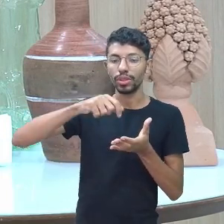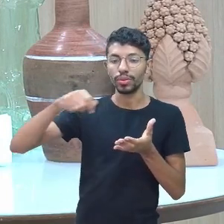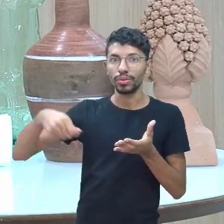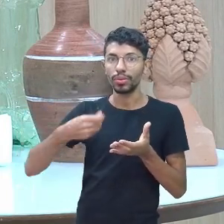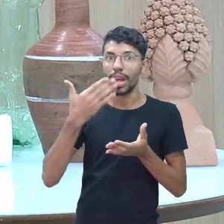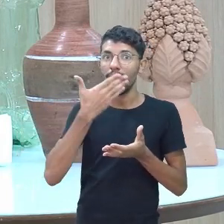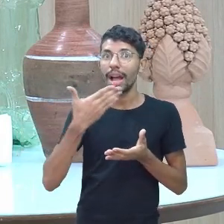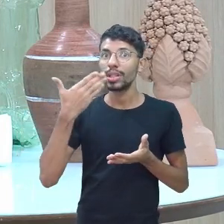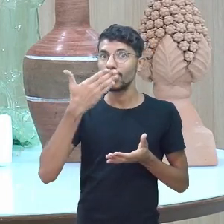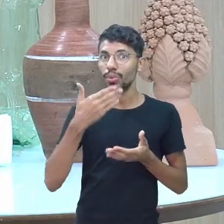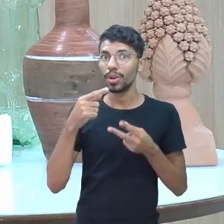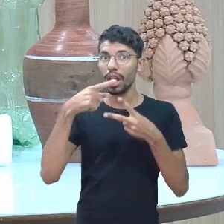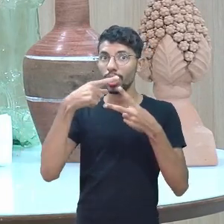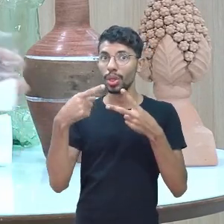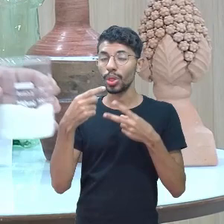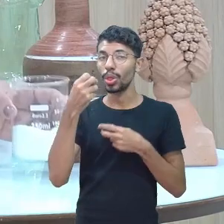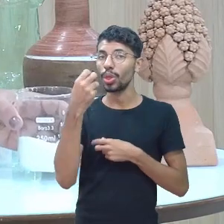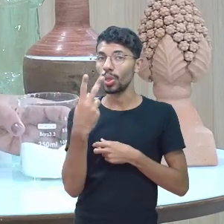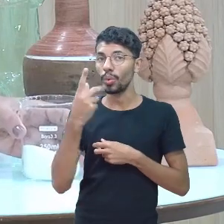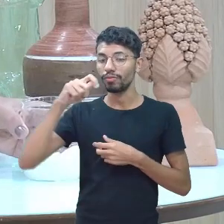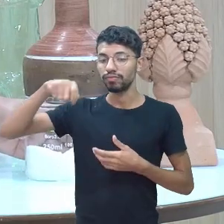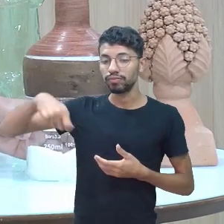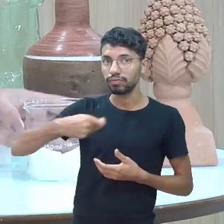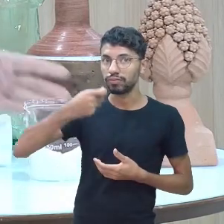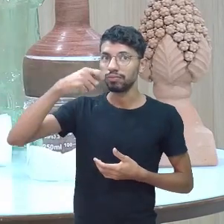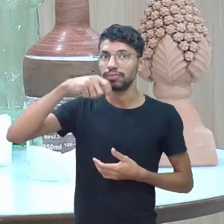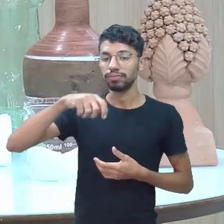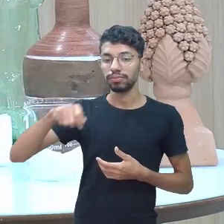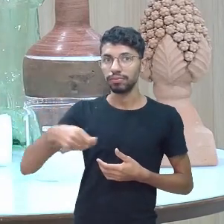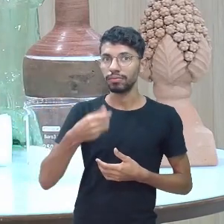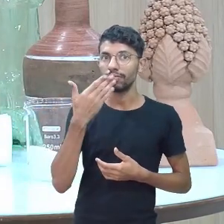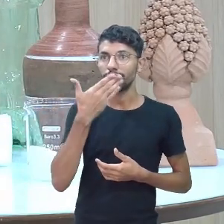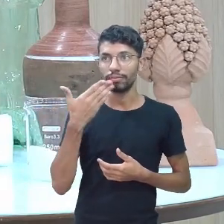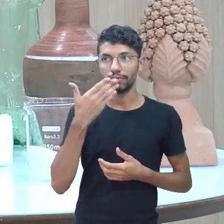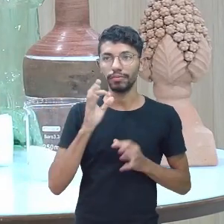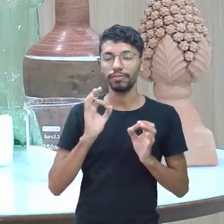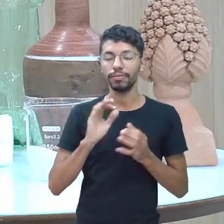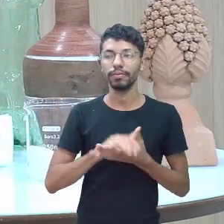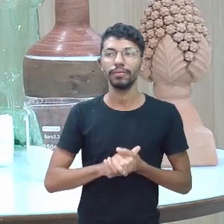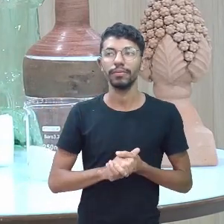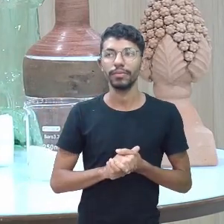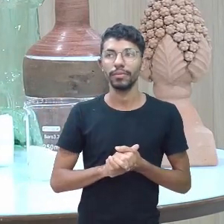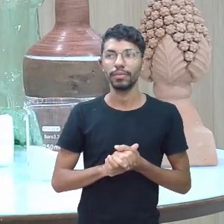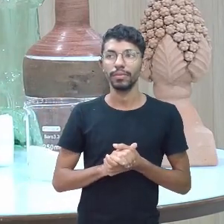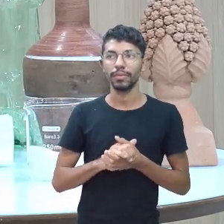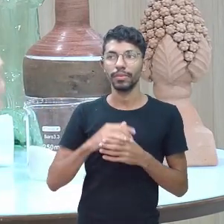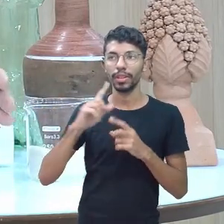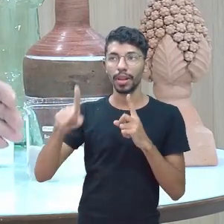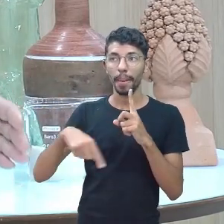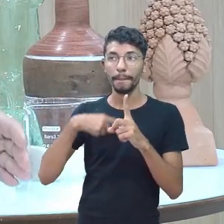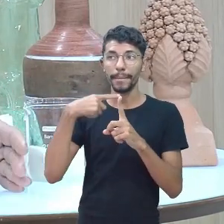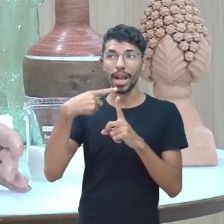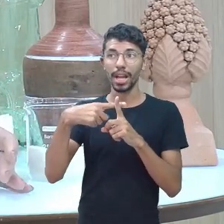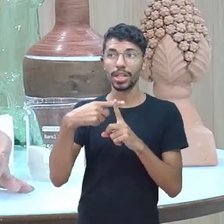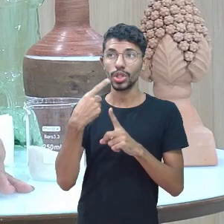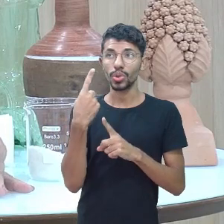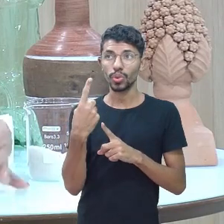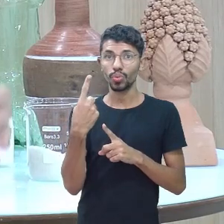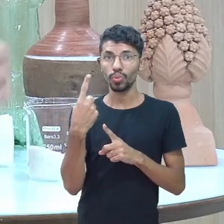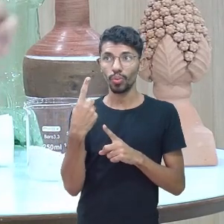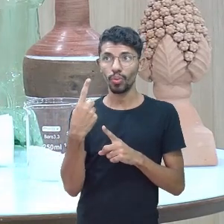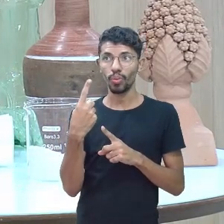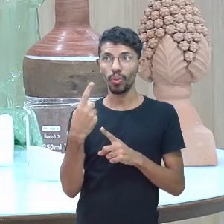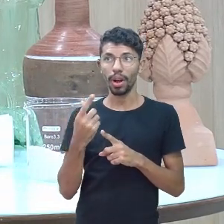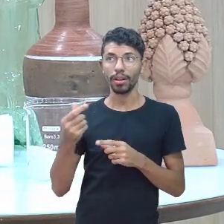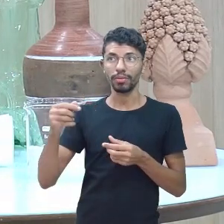Vamos lá. E 1 colher medida de café de sal. Mas, professora, a senhora